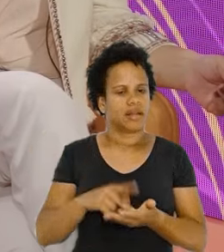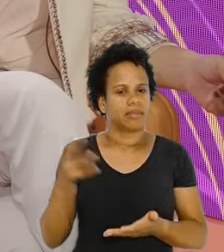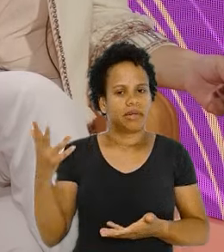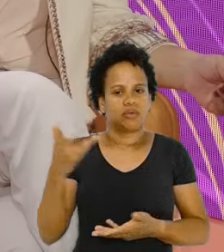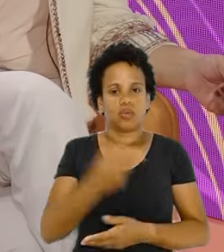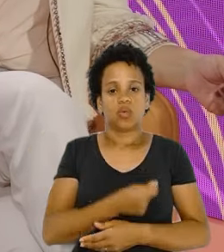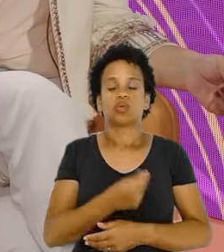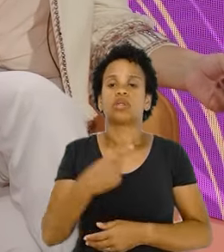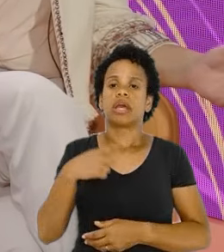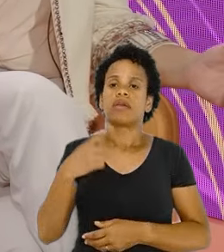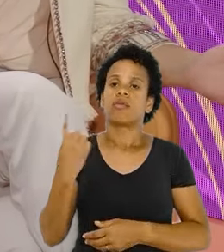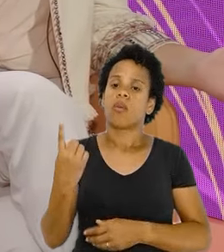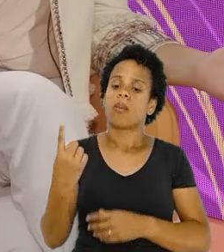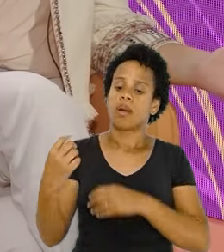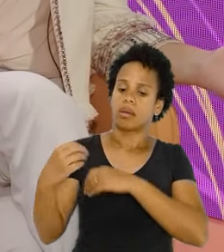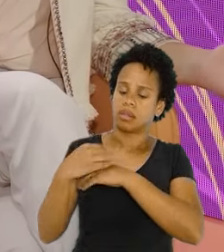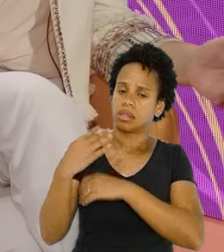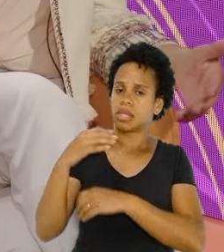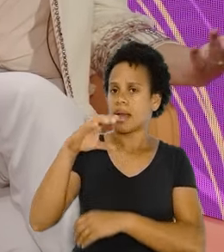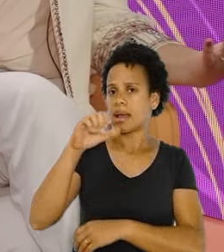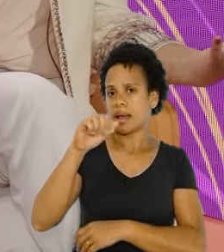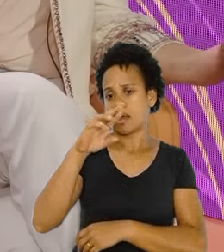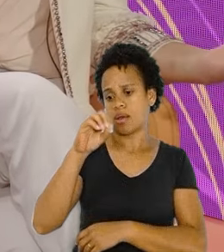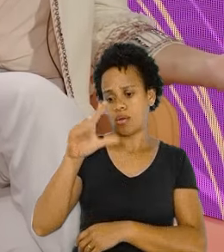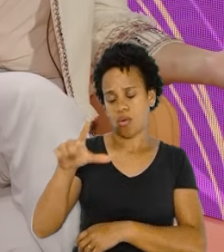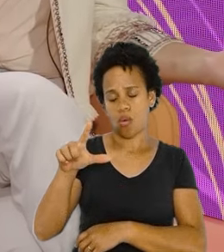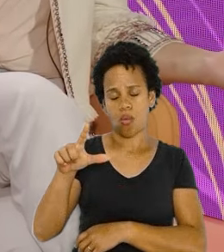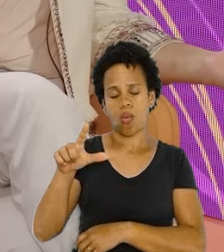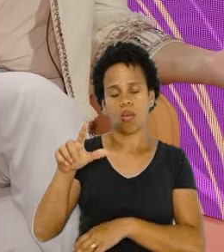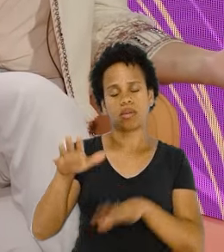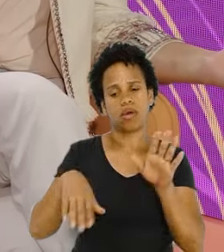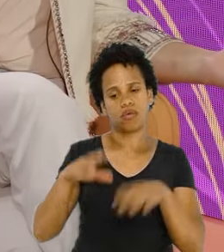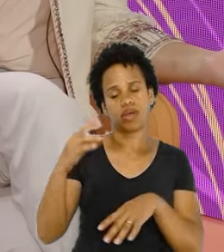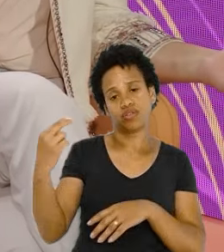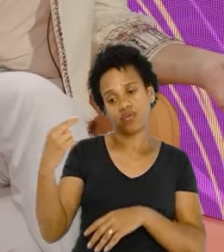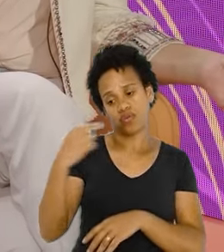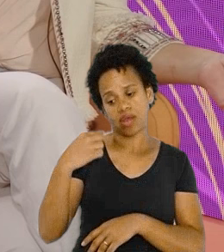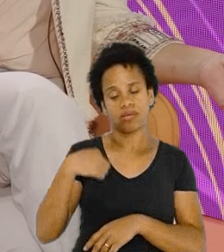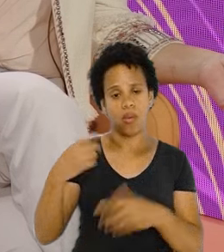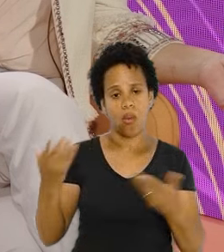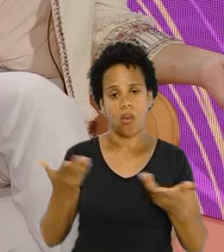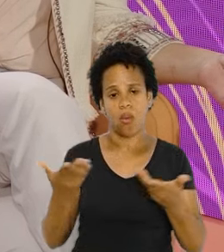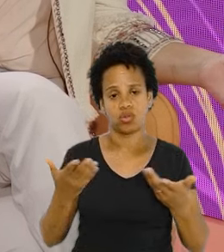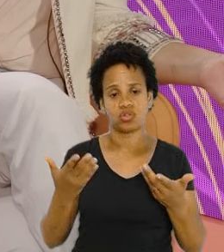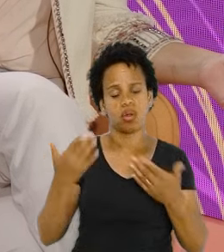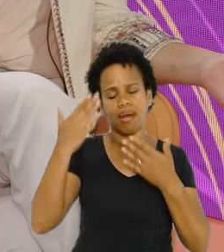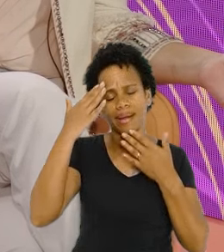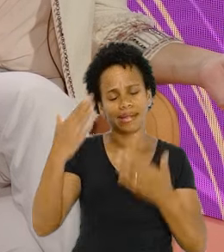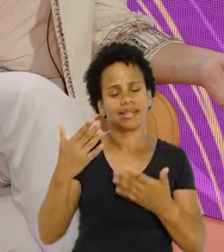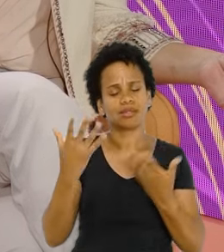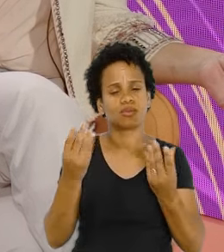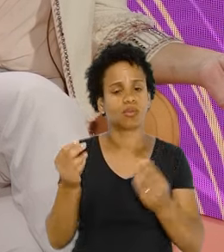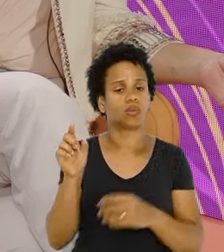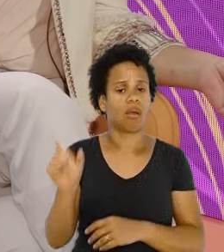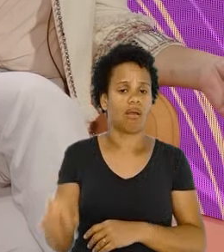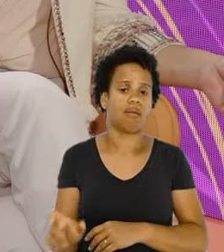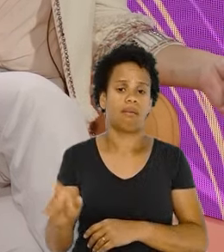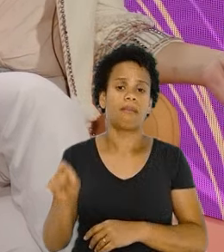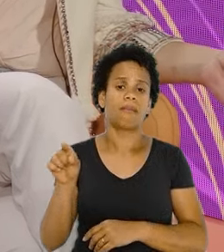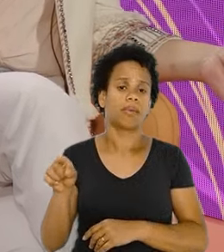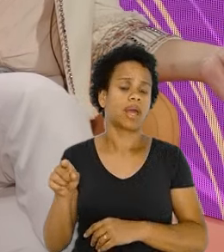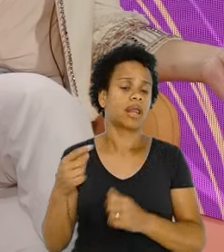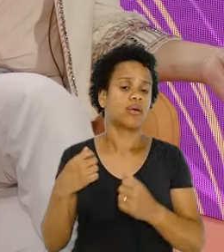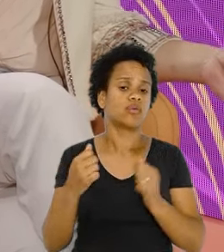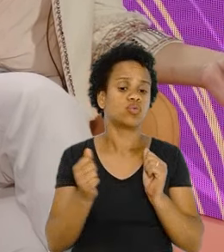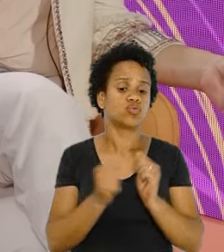uma consultora que ficou comigo a Carol ela vai Talvez esteja me vendo agora e assim agradeço muito a Carol porque a Carol ficou comigo